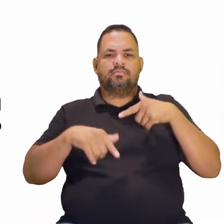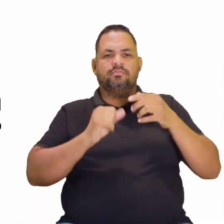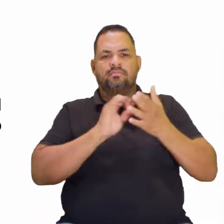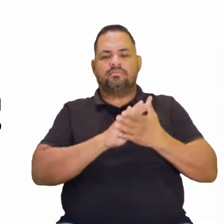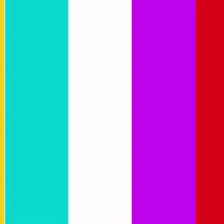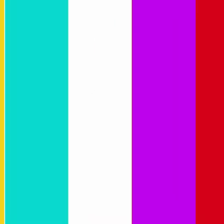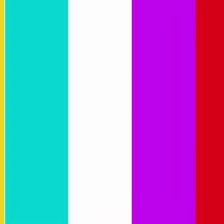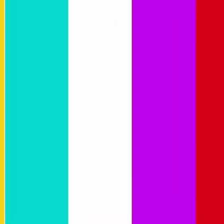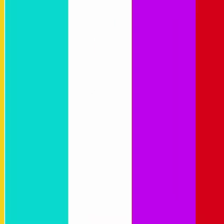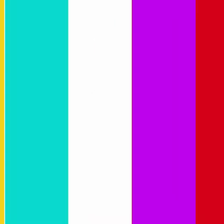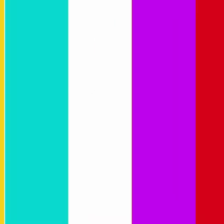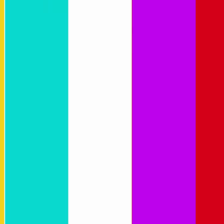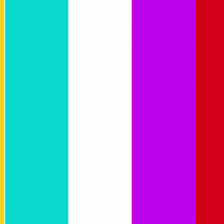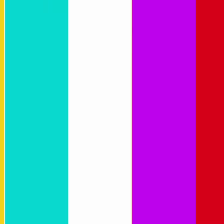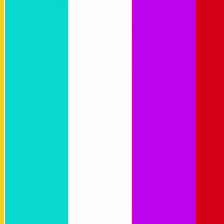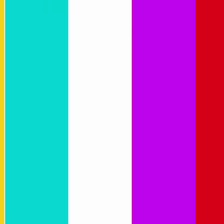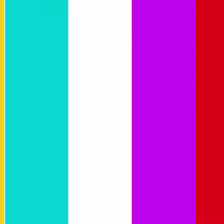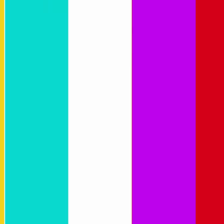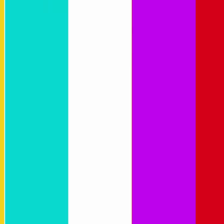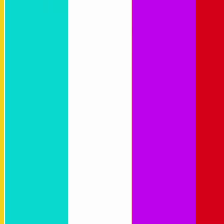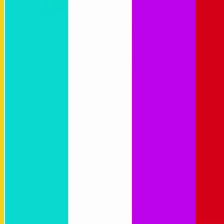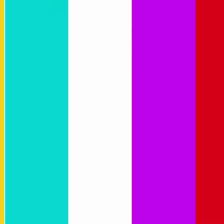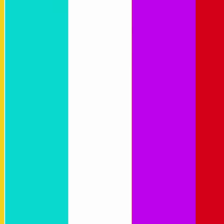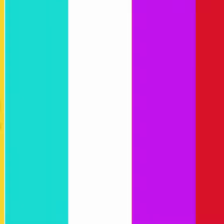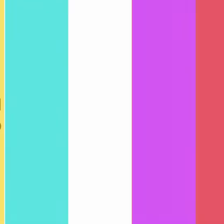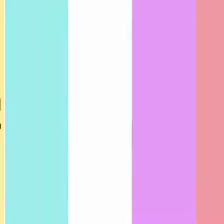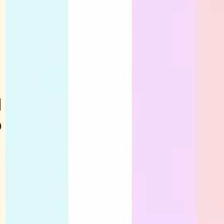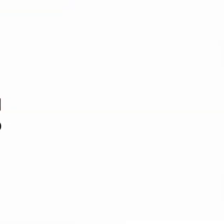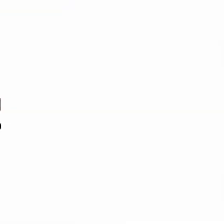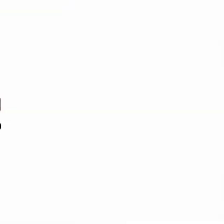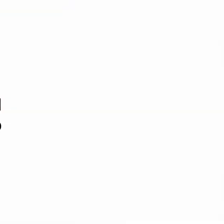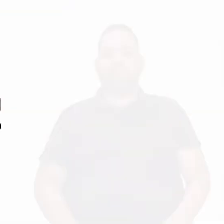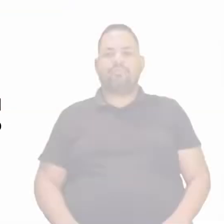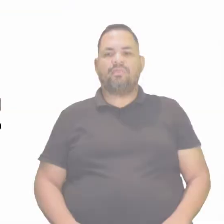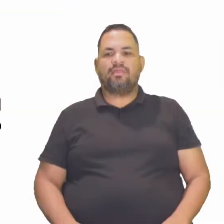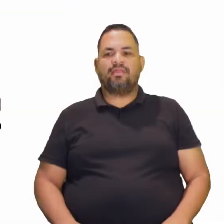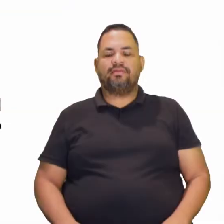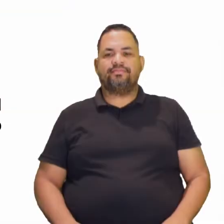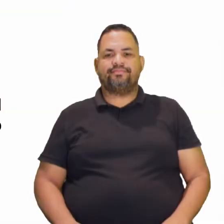de Dresden, na Alemanha,